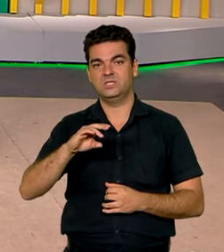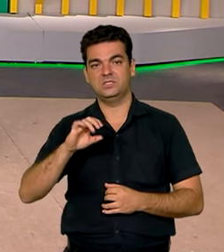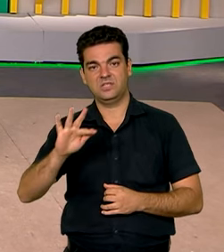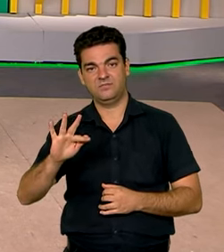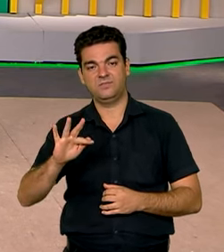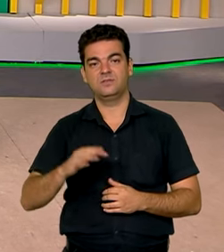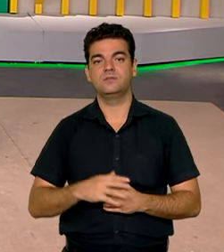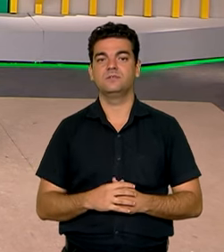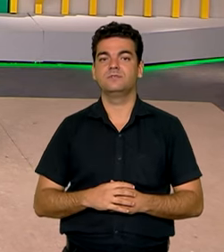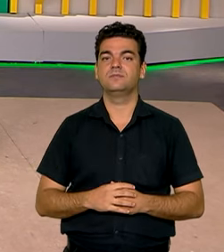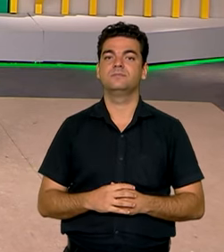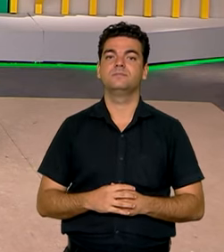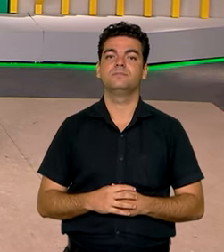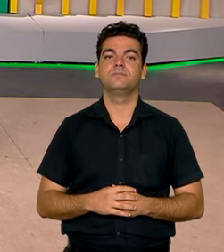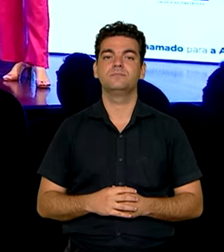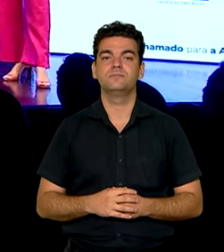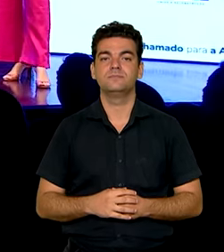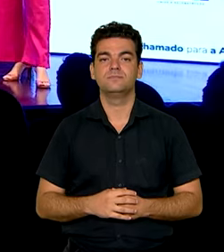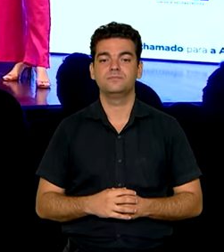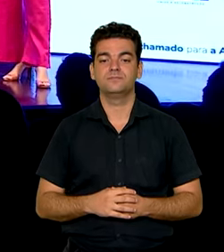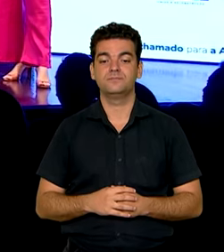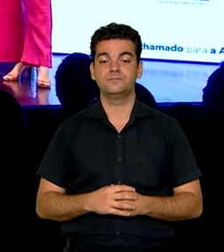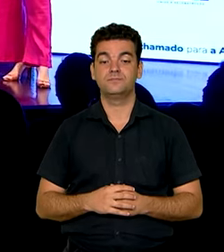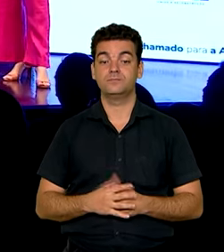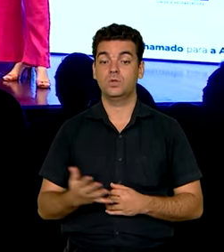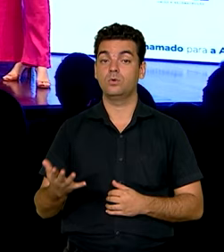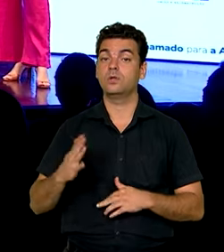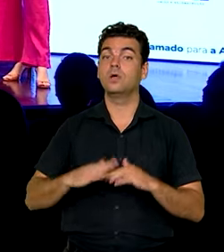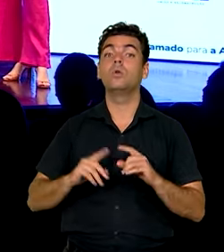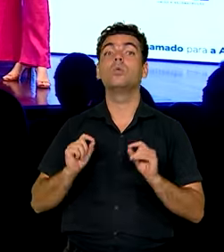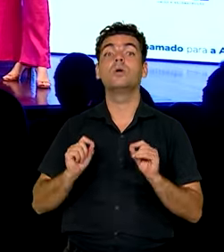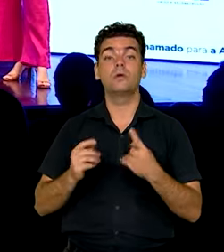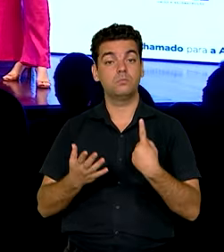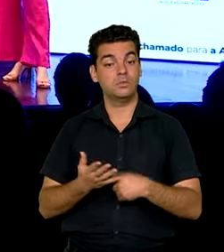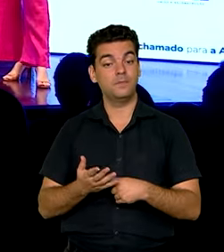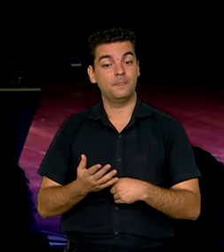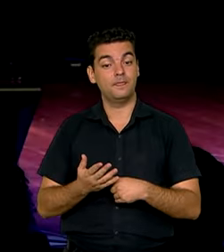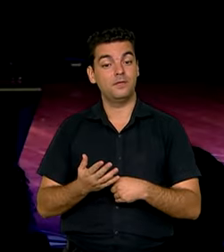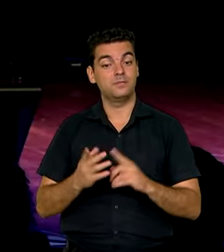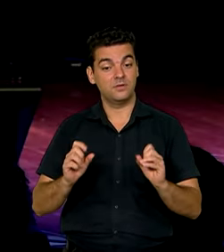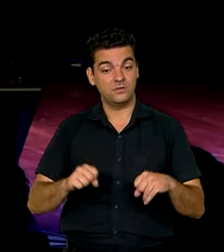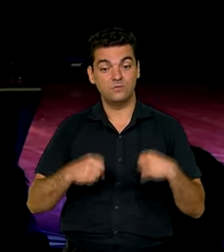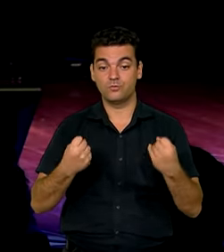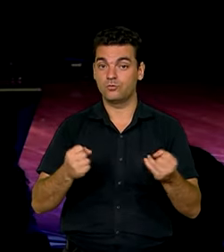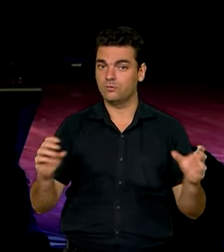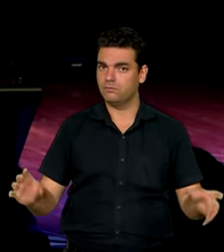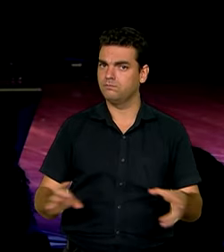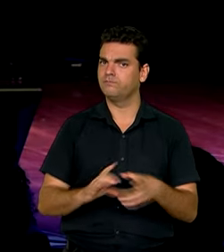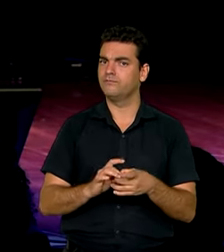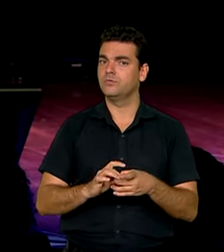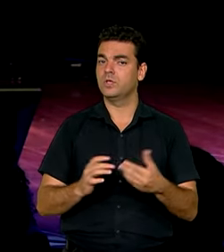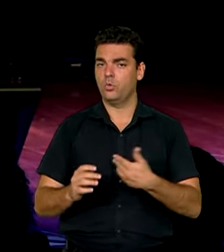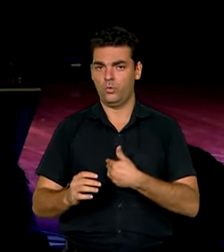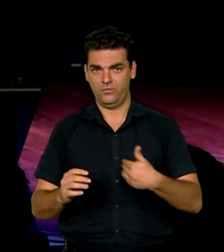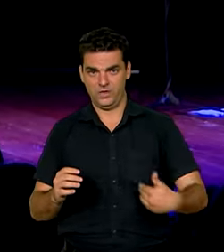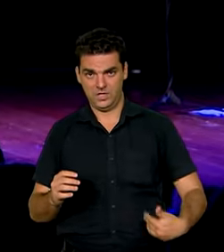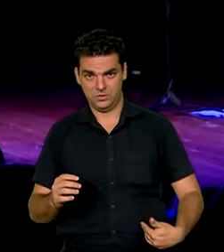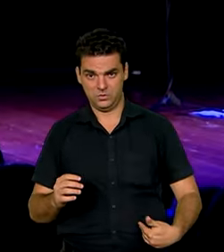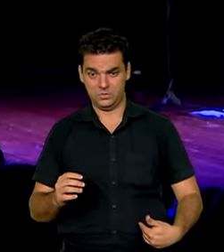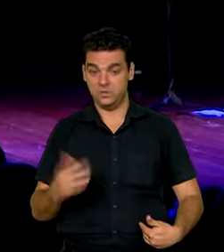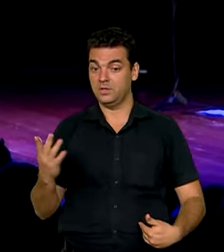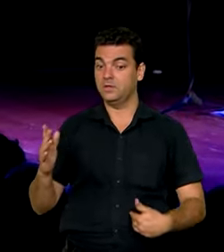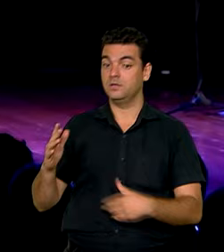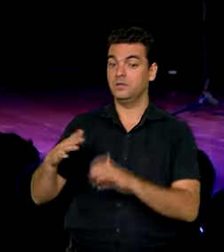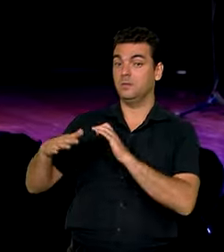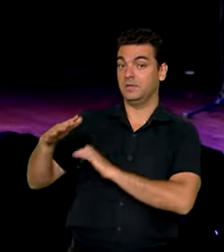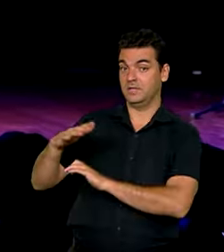para a Infância, UNICEF. Na prática, o pacto busca unir esforços entre poder público e